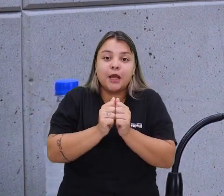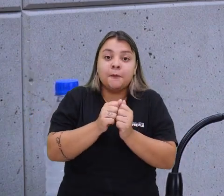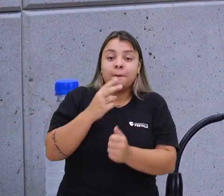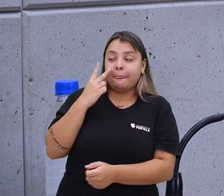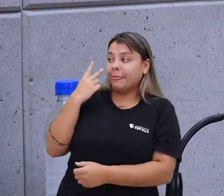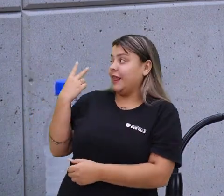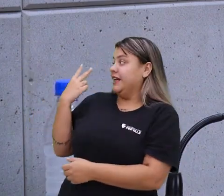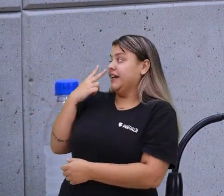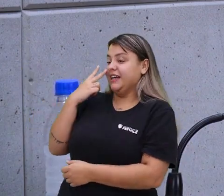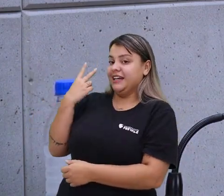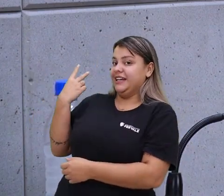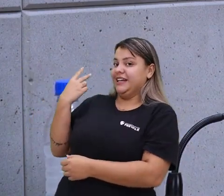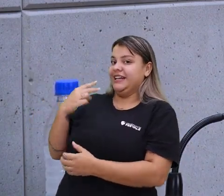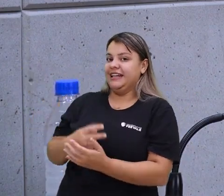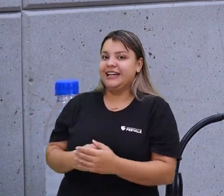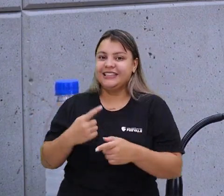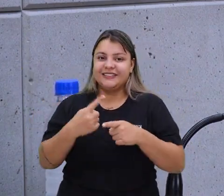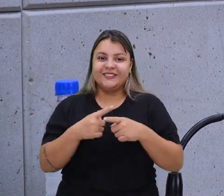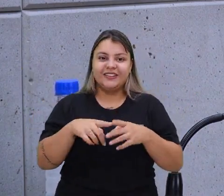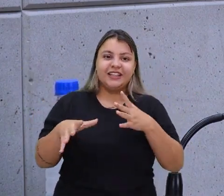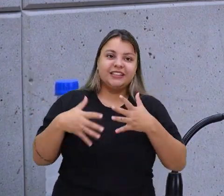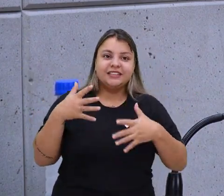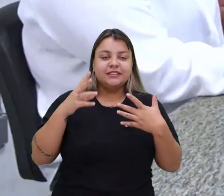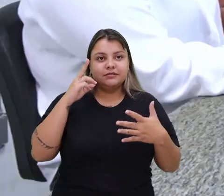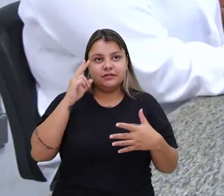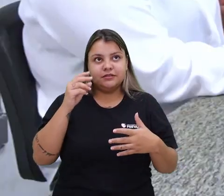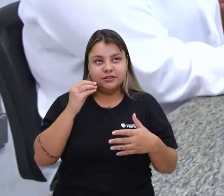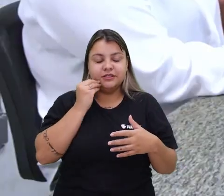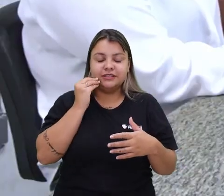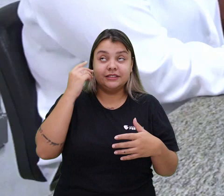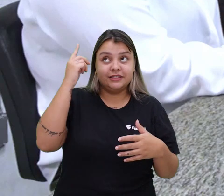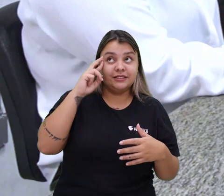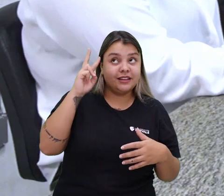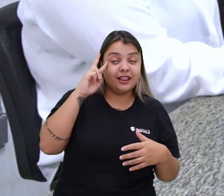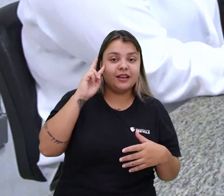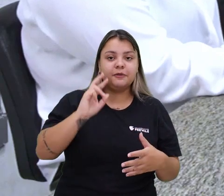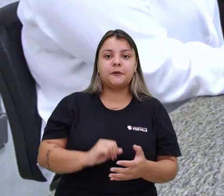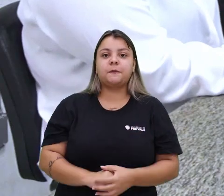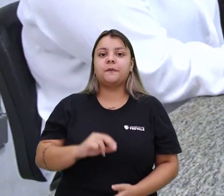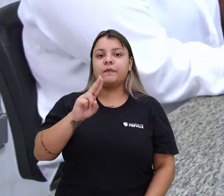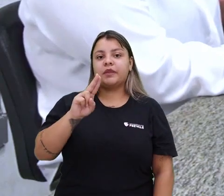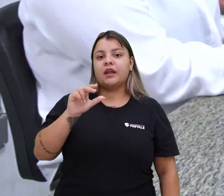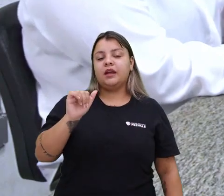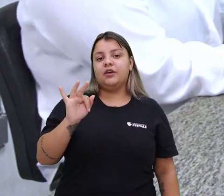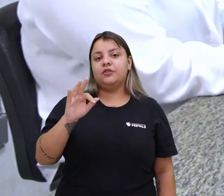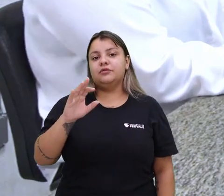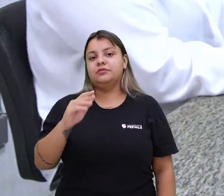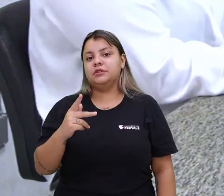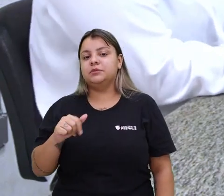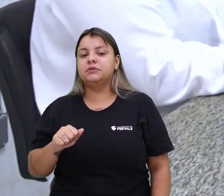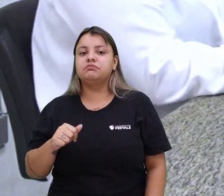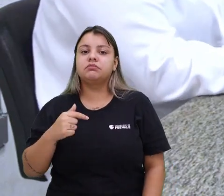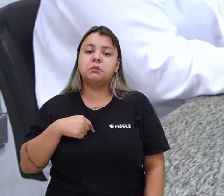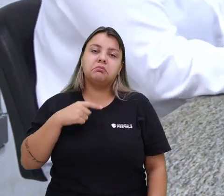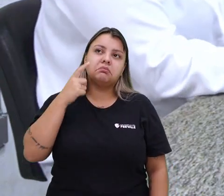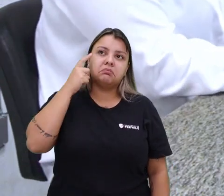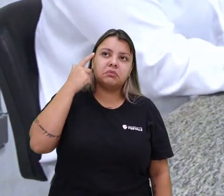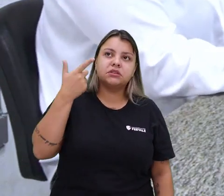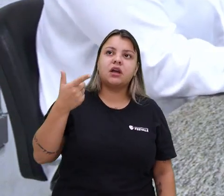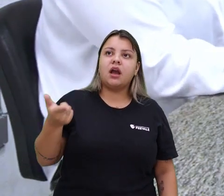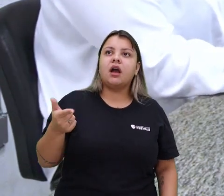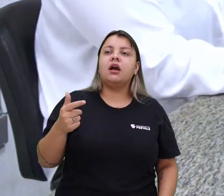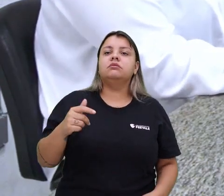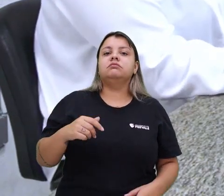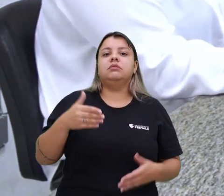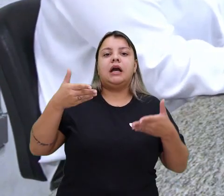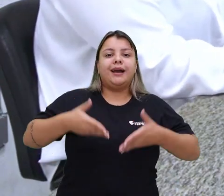tô a minha percepção assim eu tô tentando lembrar e aí na na UFPA que eu pensei que eu estava numa universidade federal